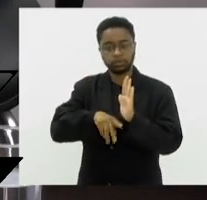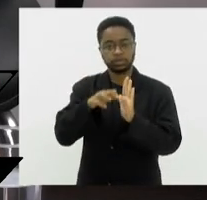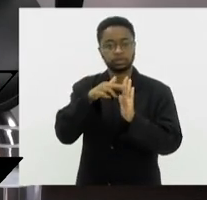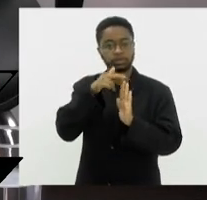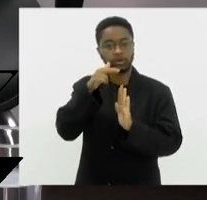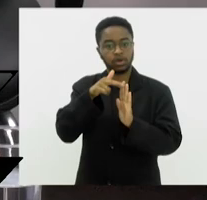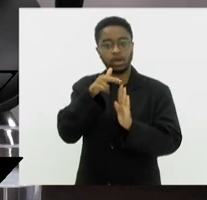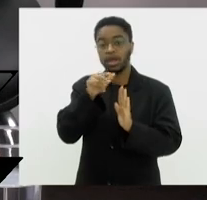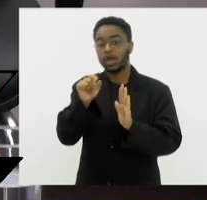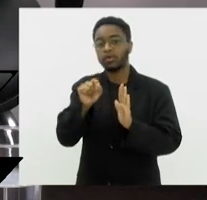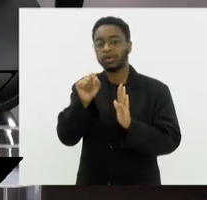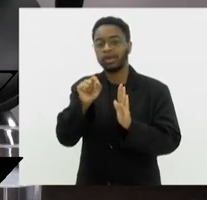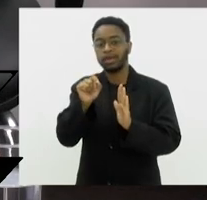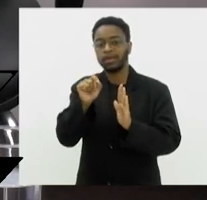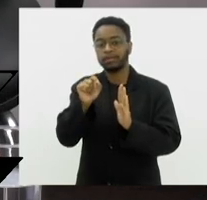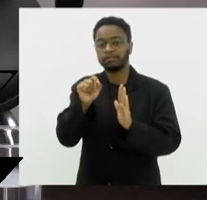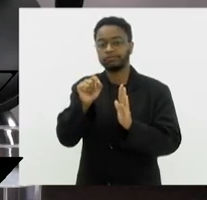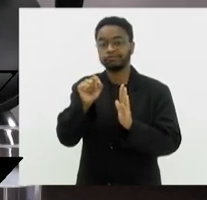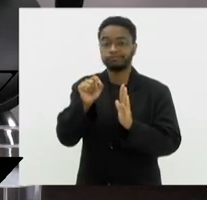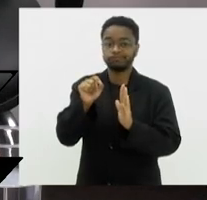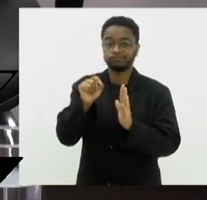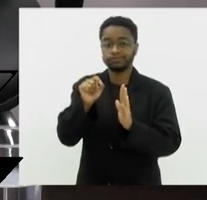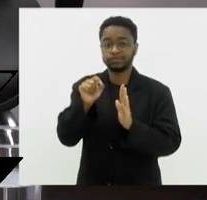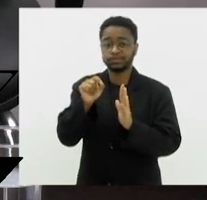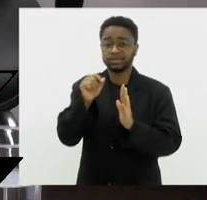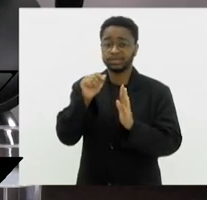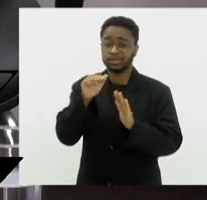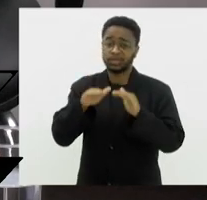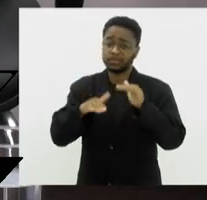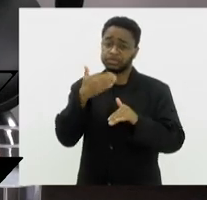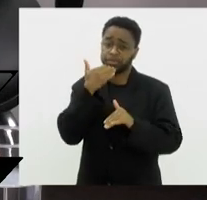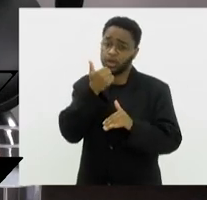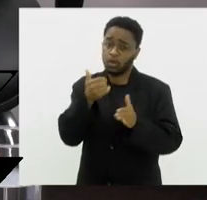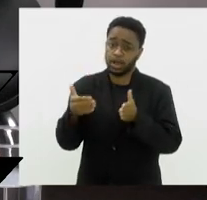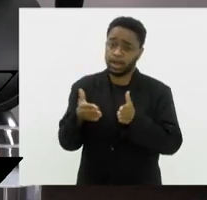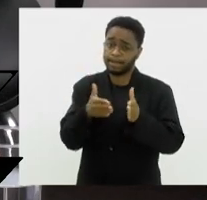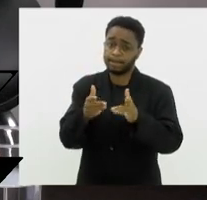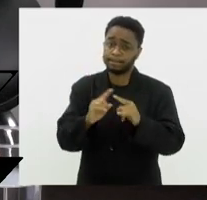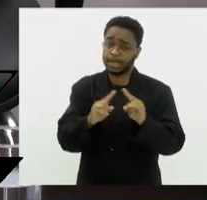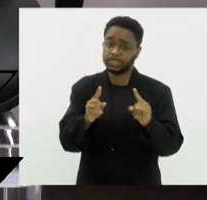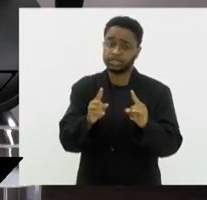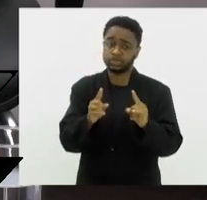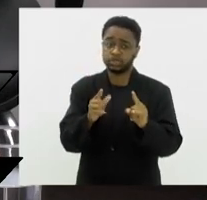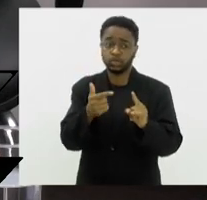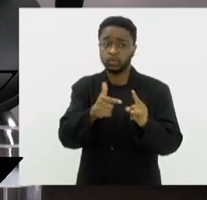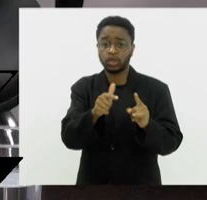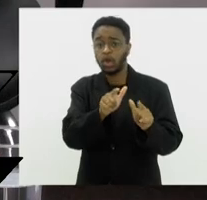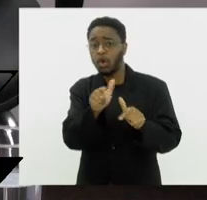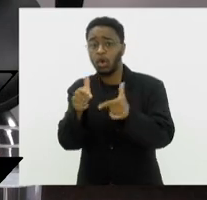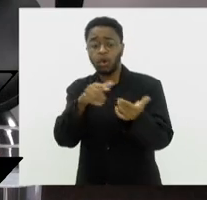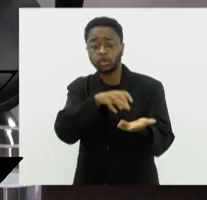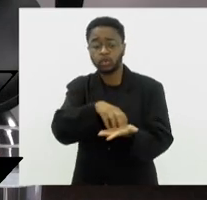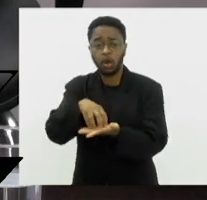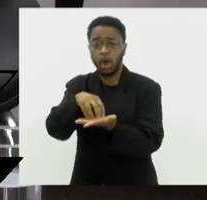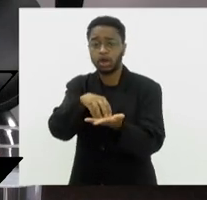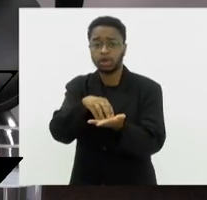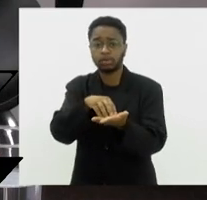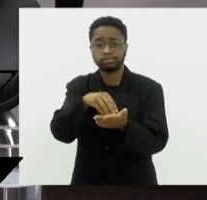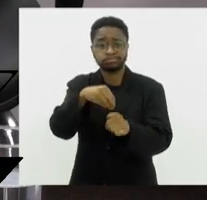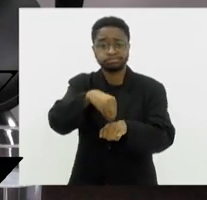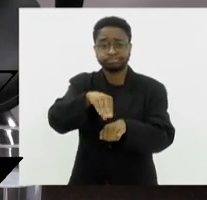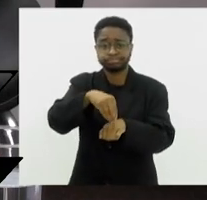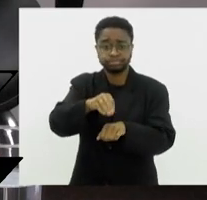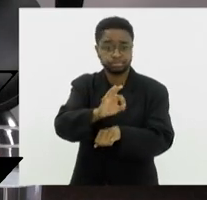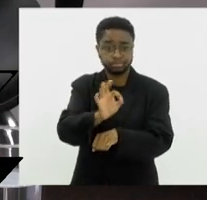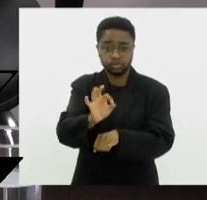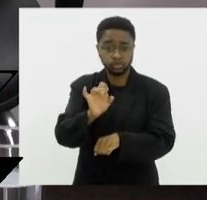resolução seria o caminho... Porque mais ninguém pode se usufruir disso, a não ser...